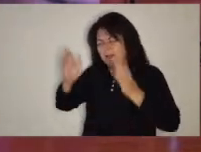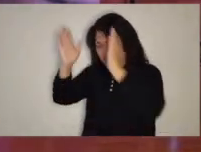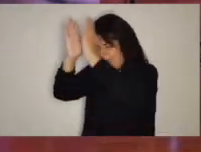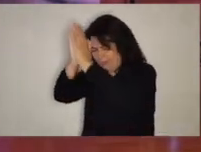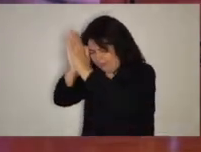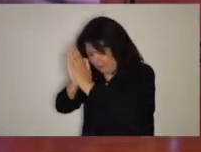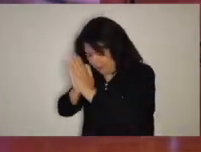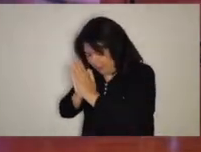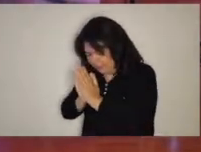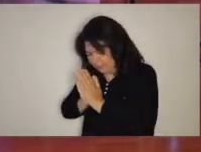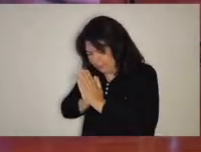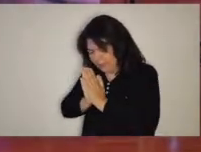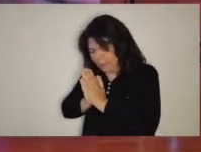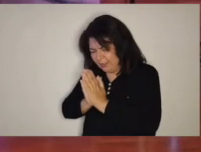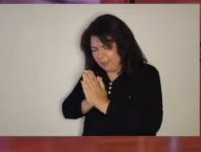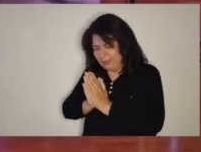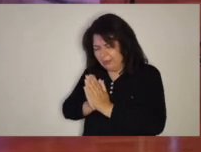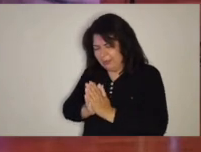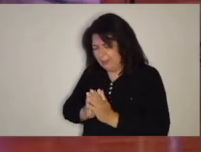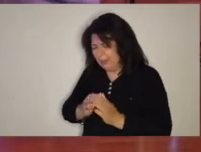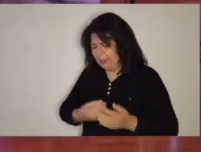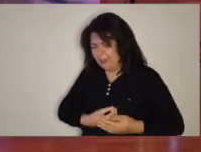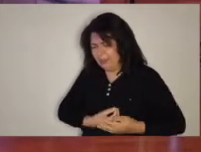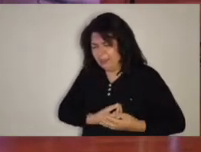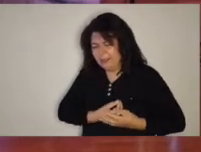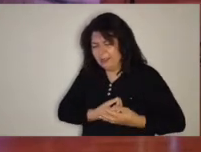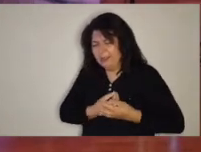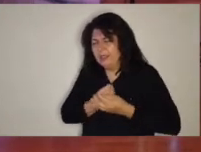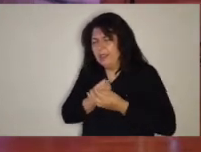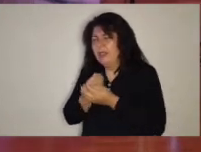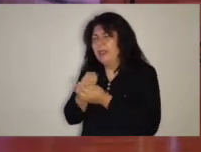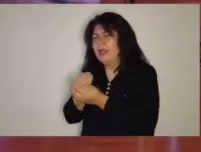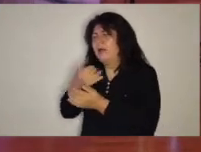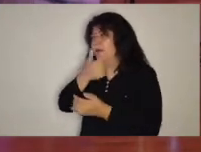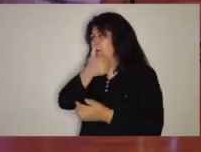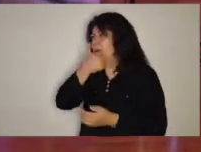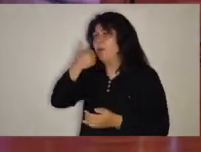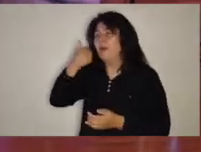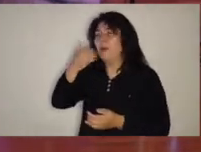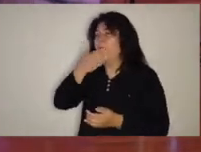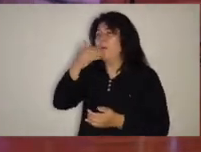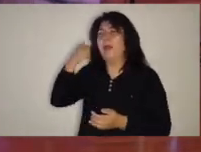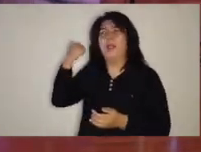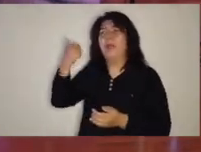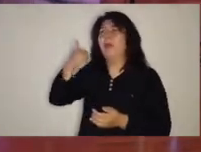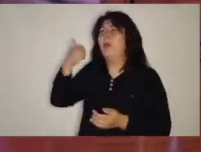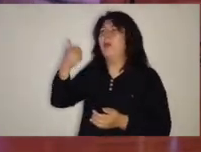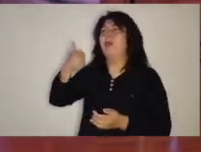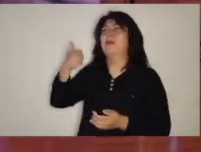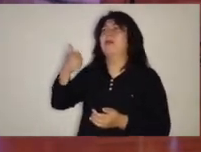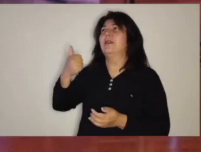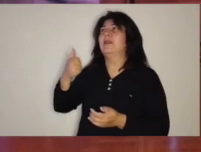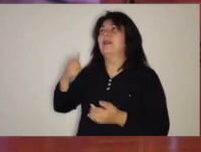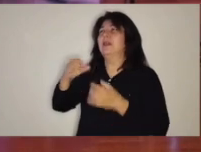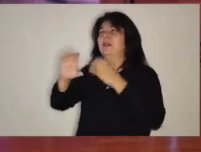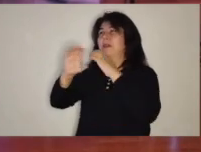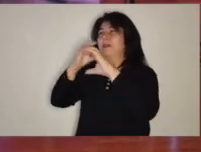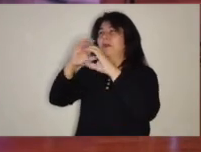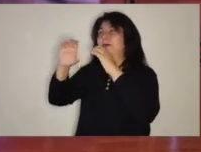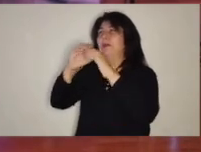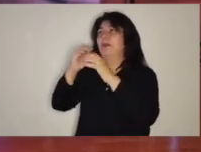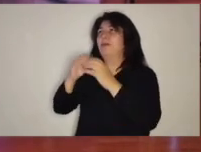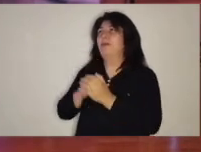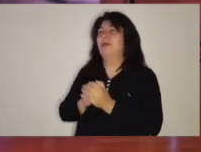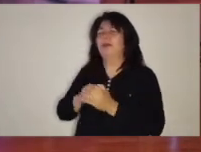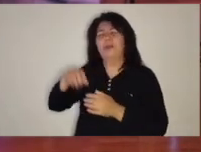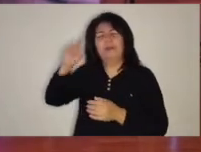eis-me aqui, eu quero te entregar a minha melhor adoração todos os dias. Senhor, todos os dias que eu subir no altar,